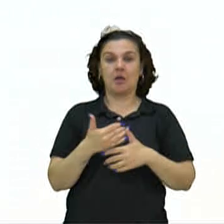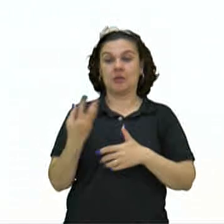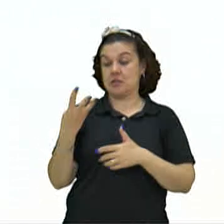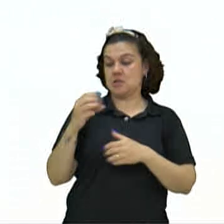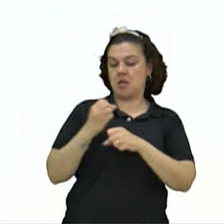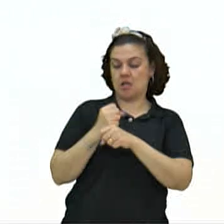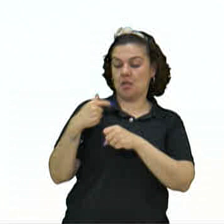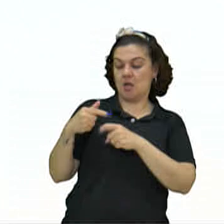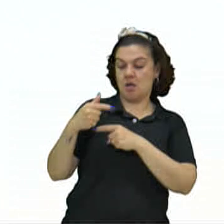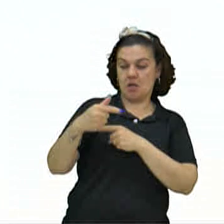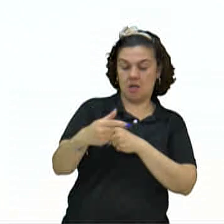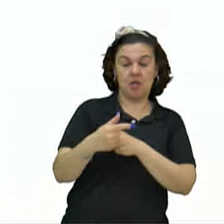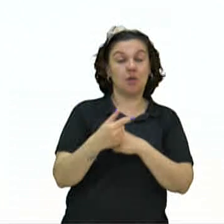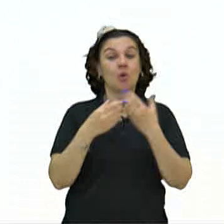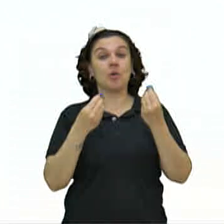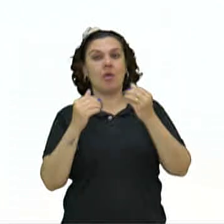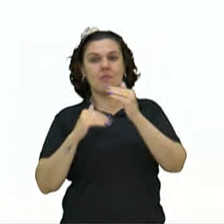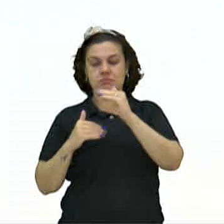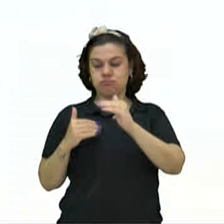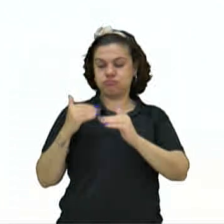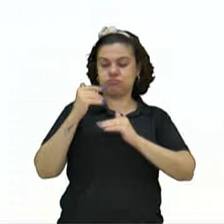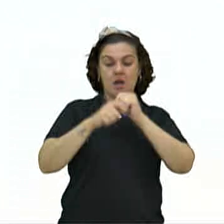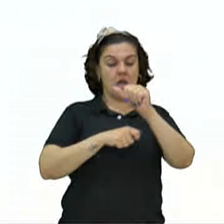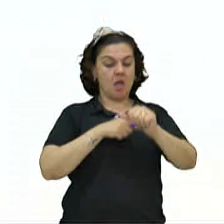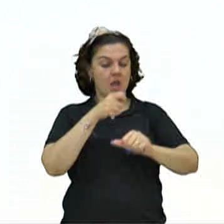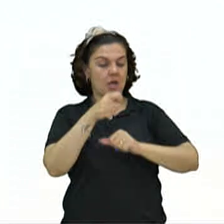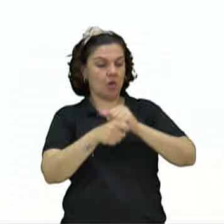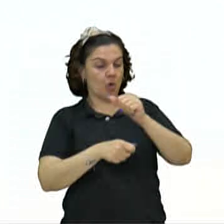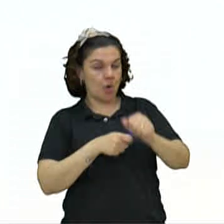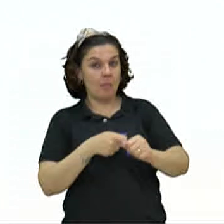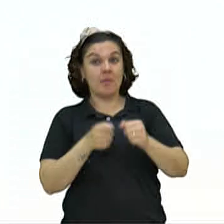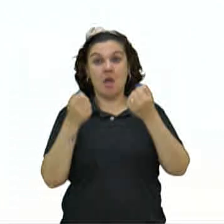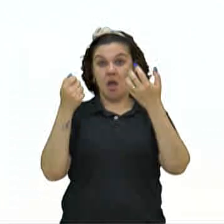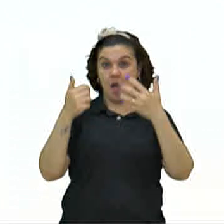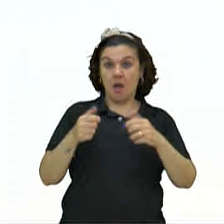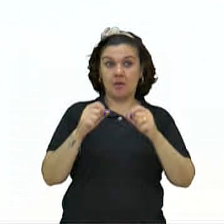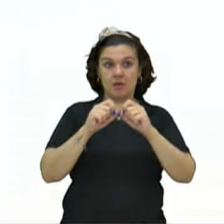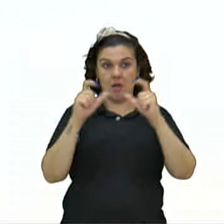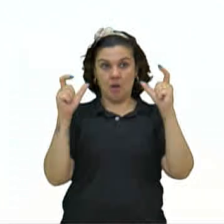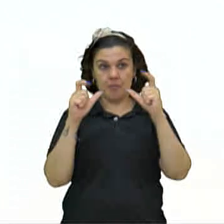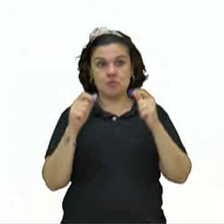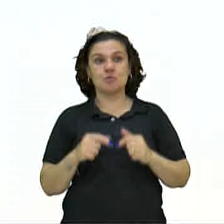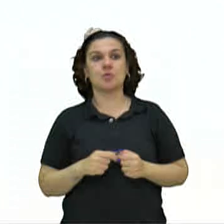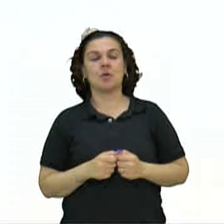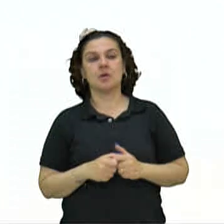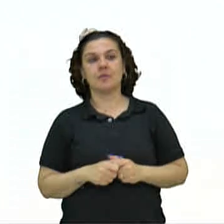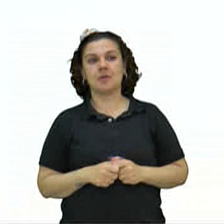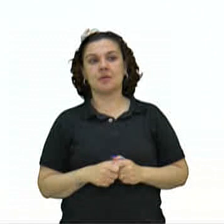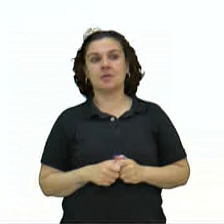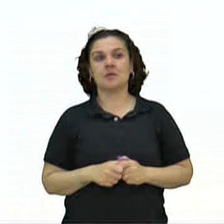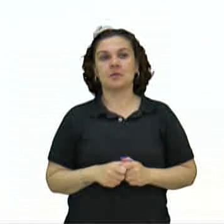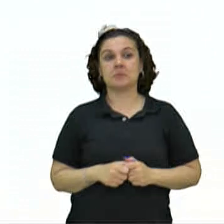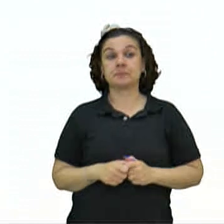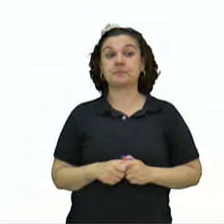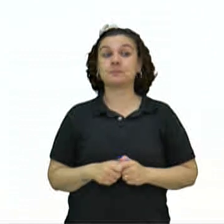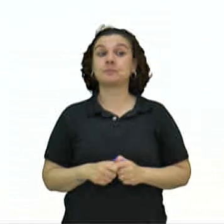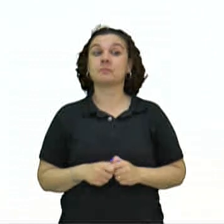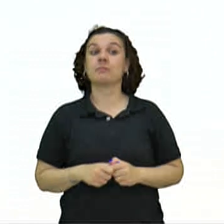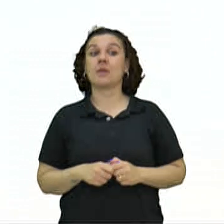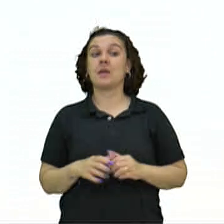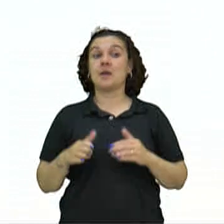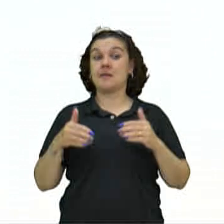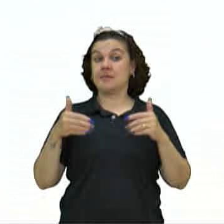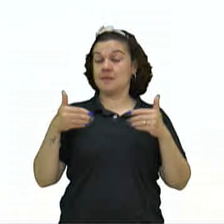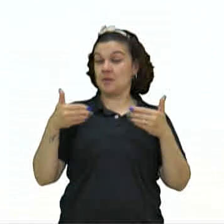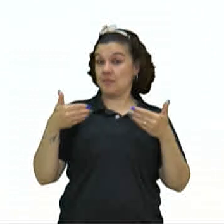30 anos, tá? Com o seu desempenho econômico espetacular. Está entre aspas, porque eu estou usando as palavras do IPEA,